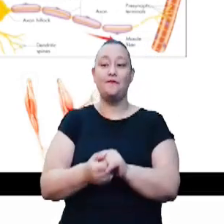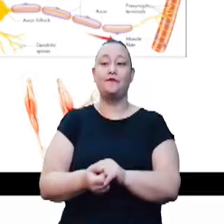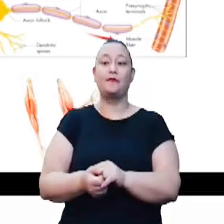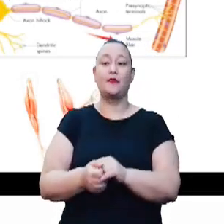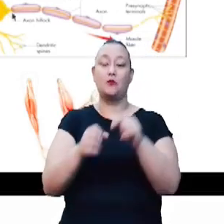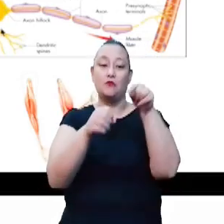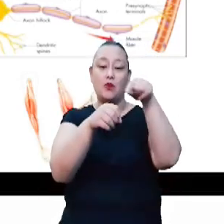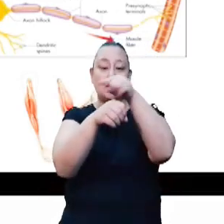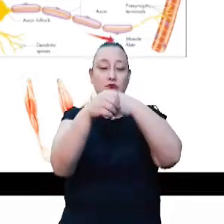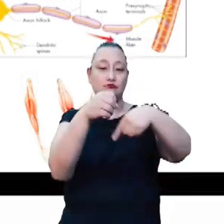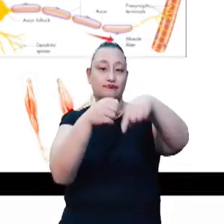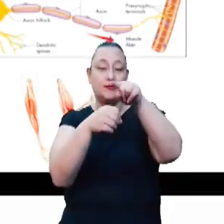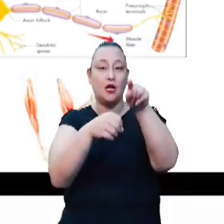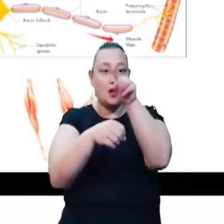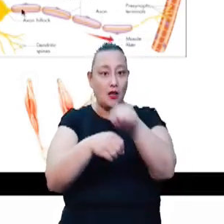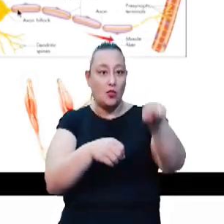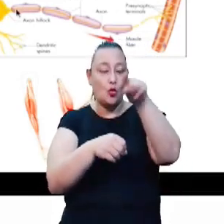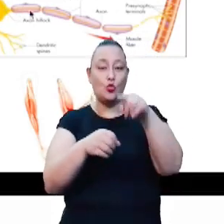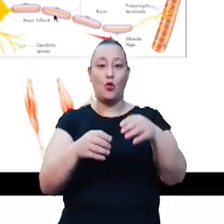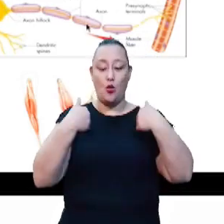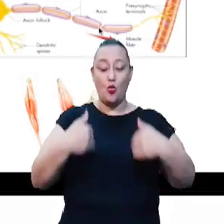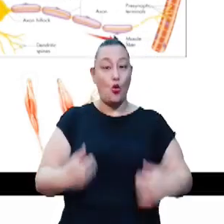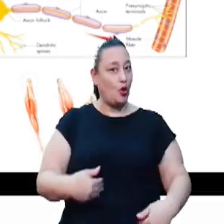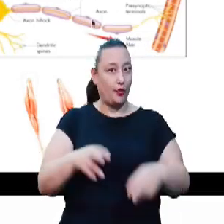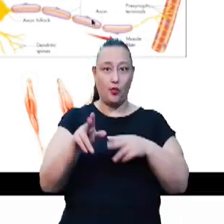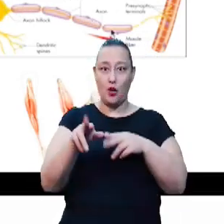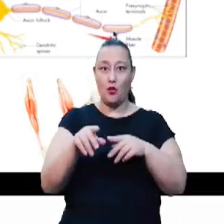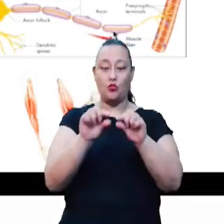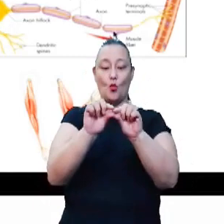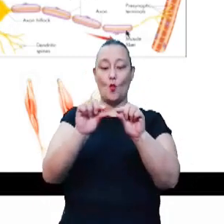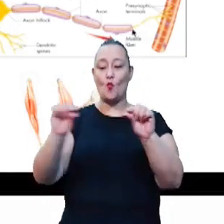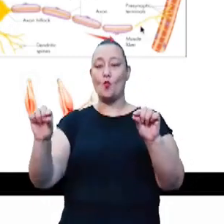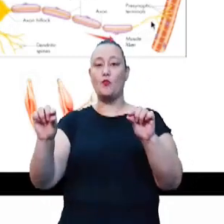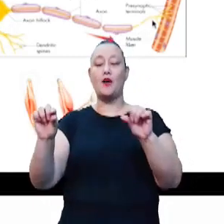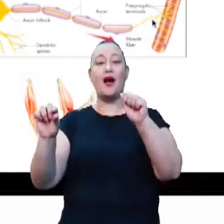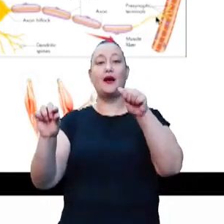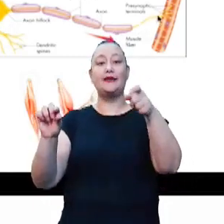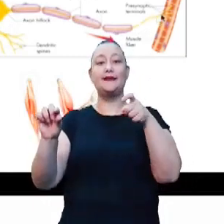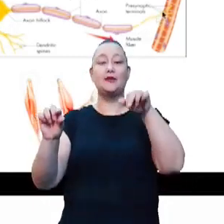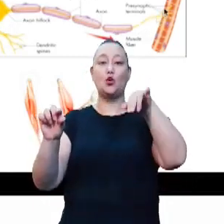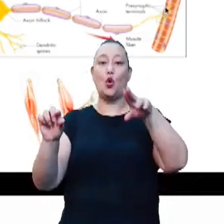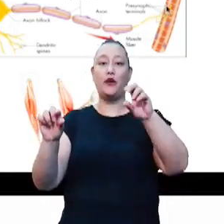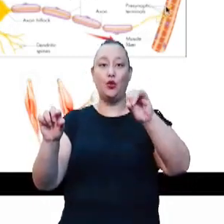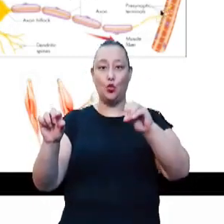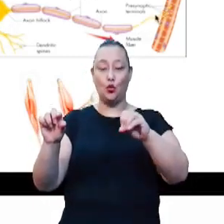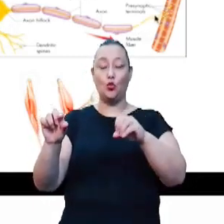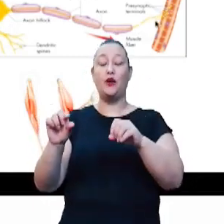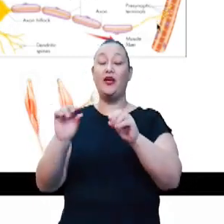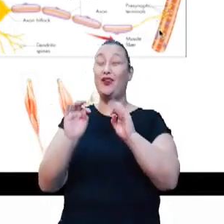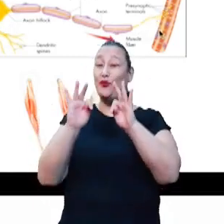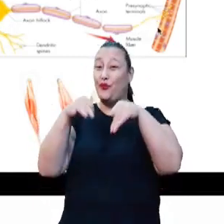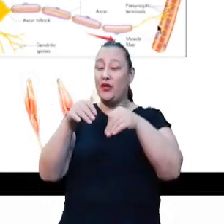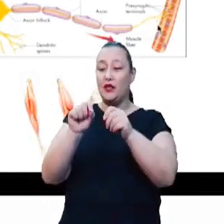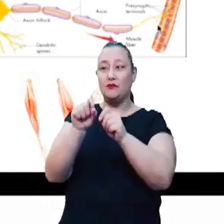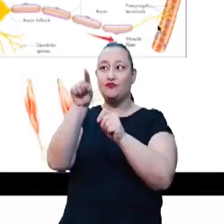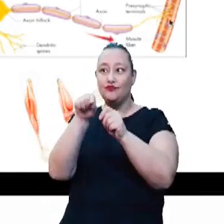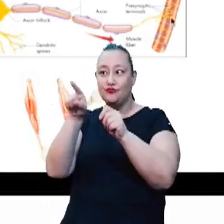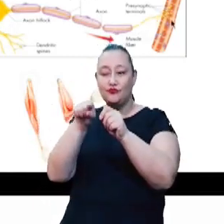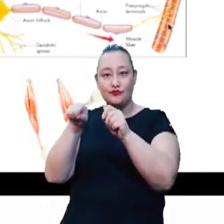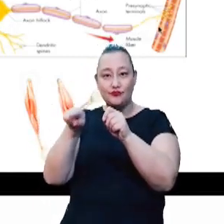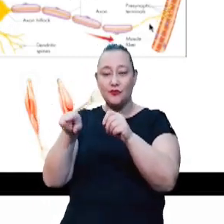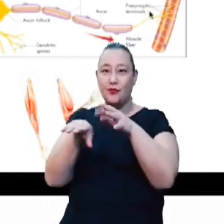aqui é o corpo do neurônio, aqui é o axônio do neurônio, e no final, na terminação axonal, que é